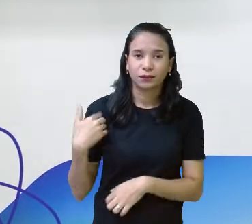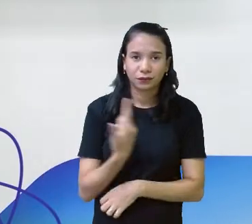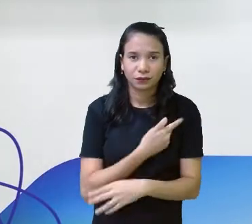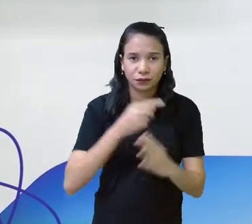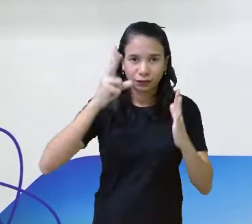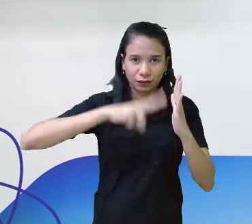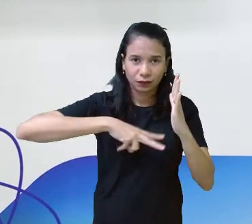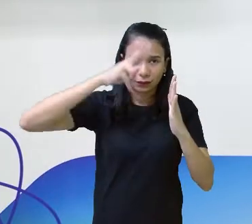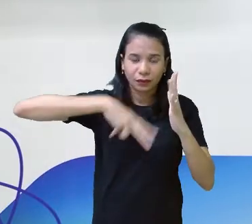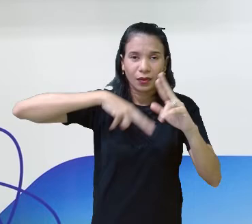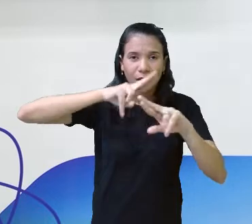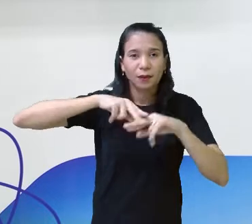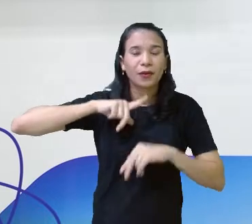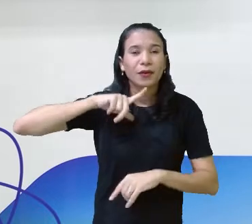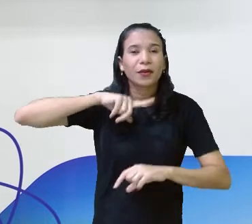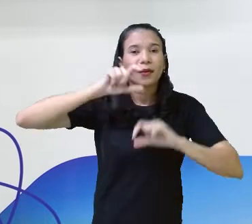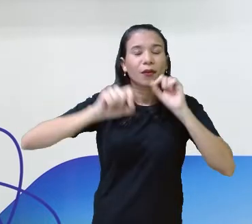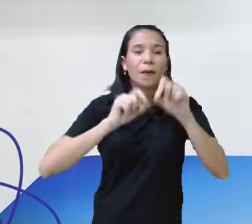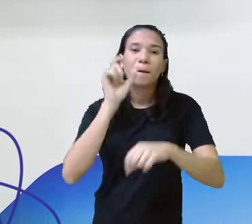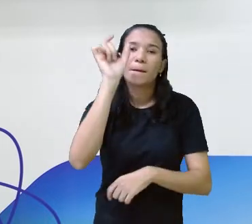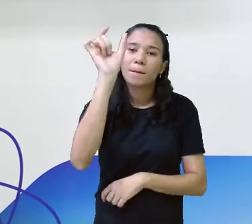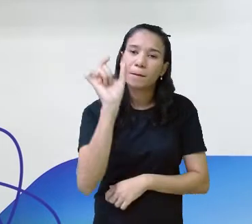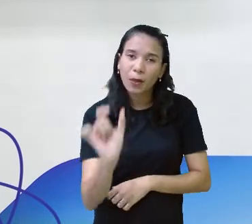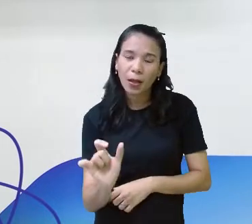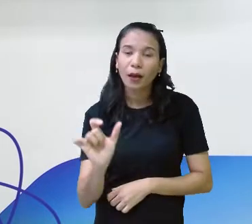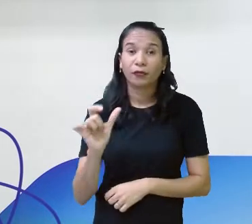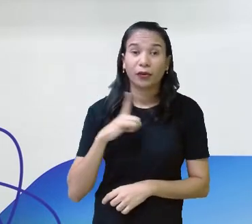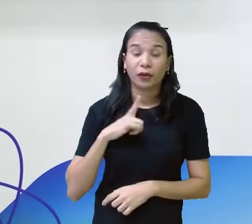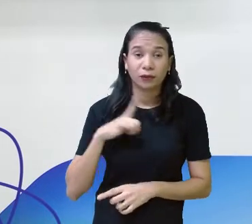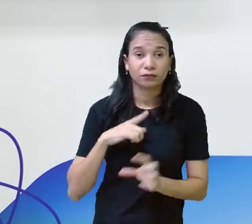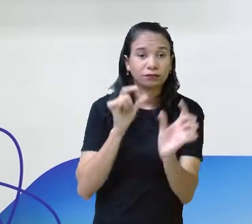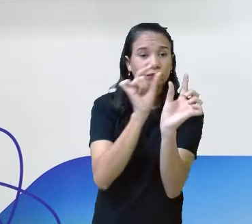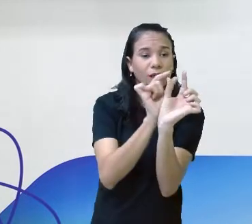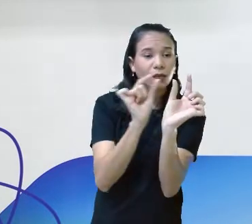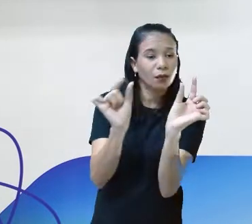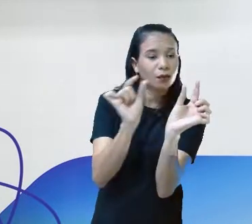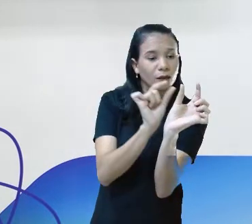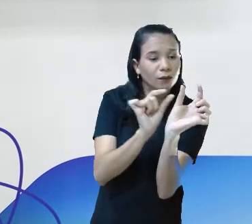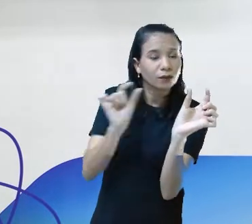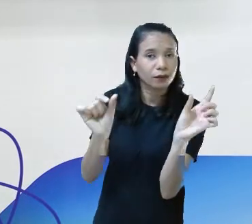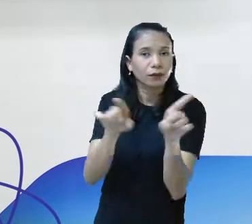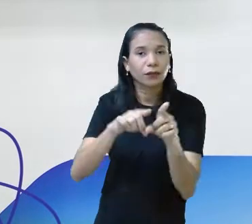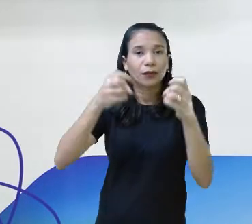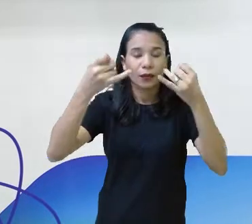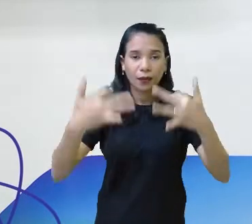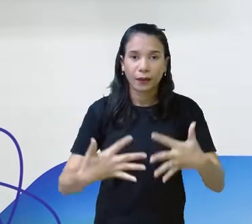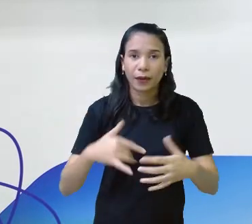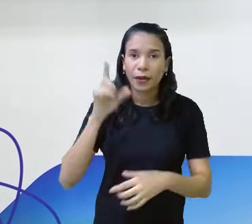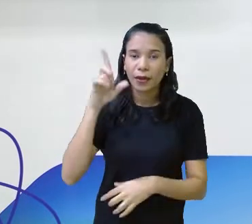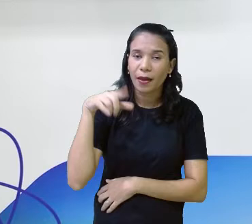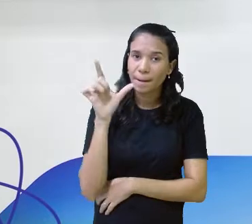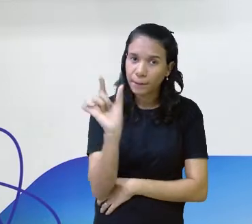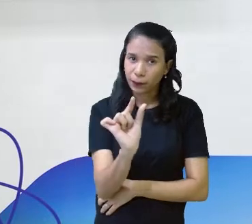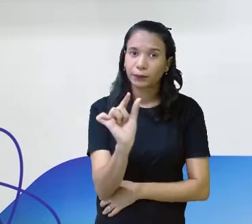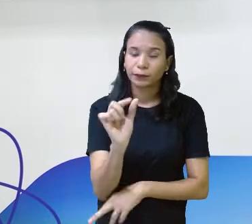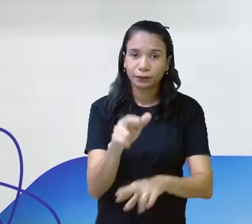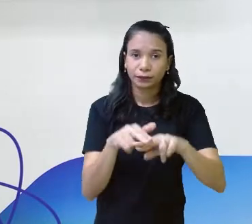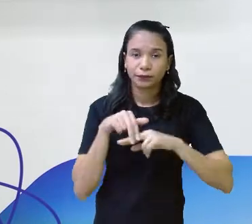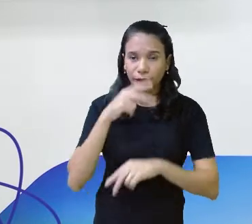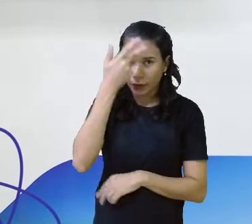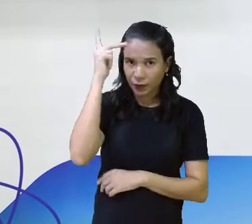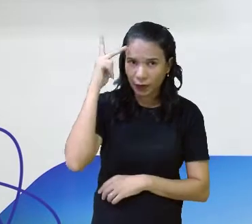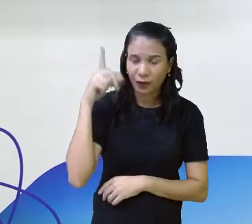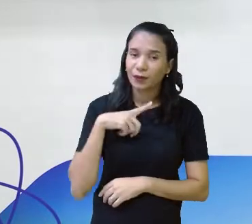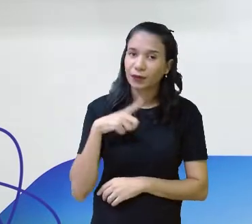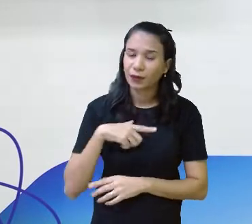ler. Então aí tem a palavra, está separada a sílabazinha, e tem a definição e é curtinha. Isso aí, se você